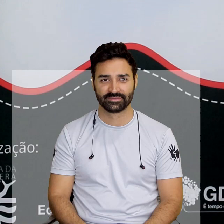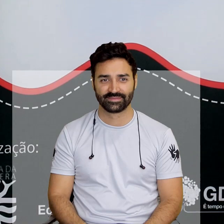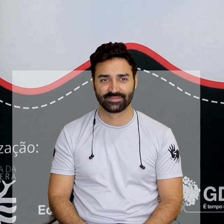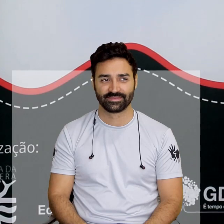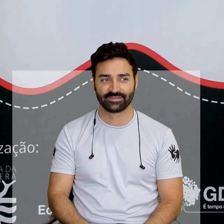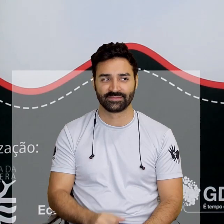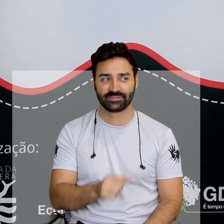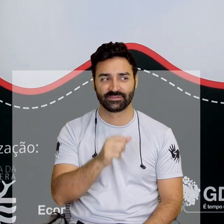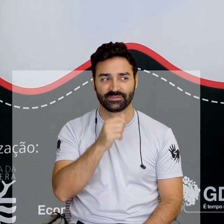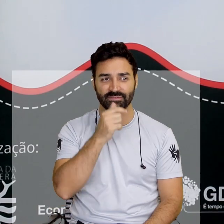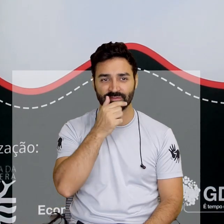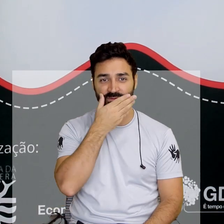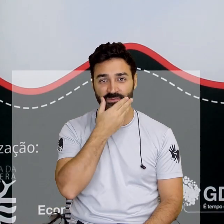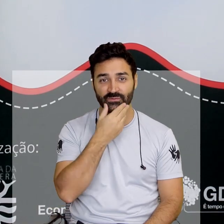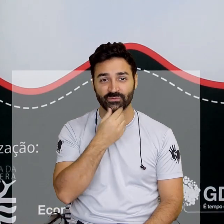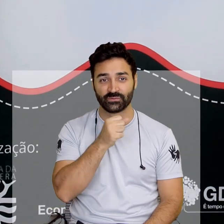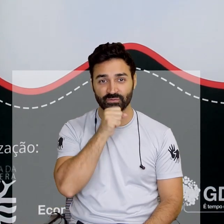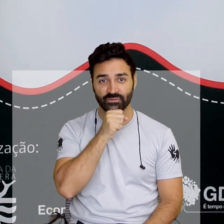Vovô.